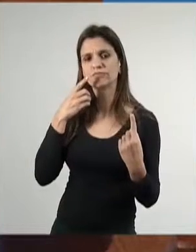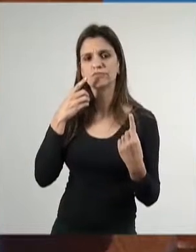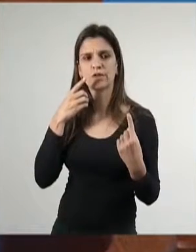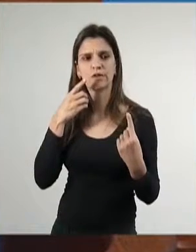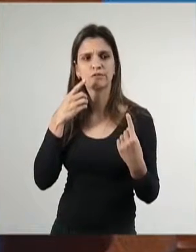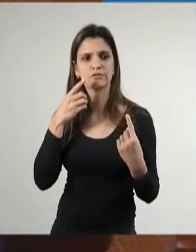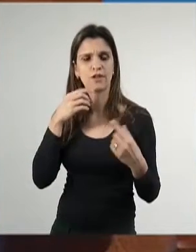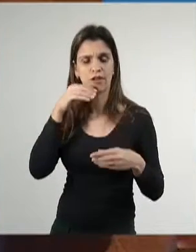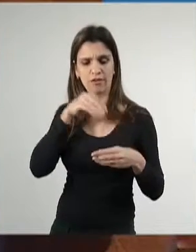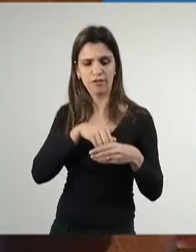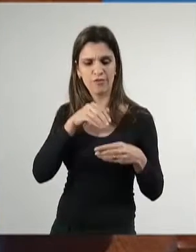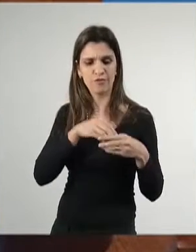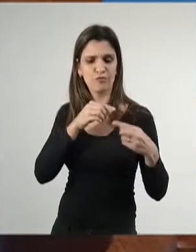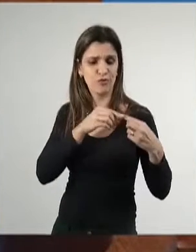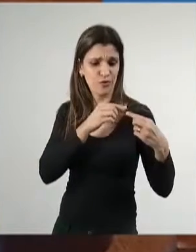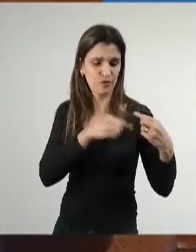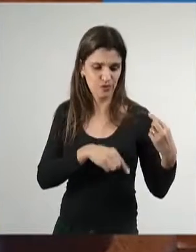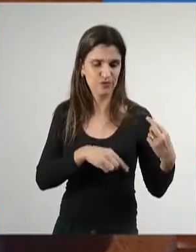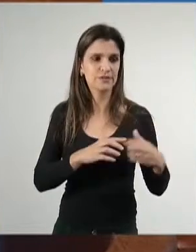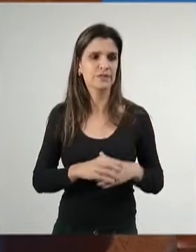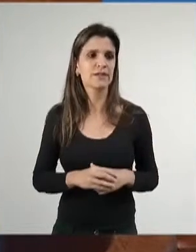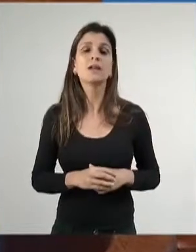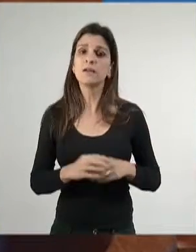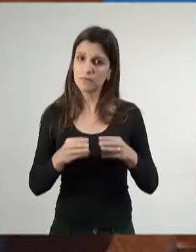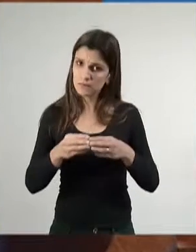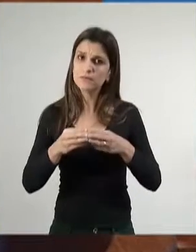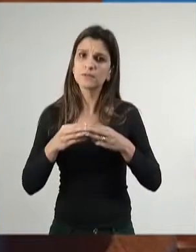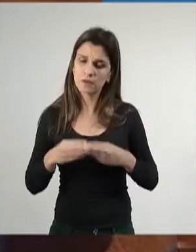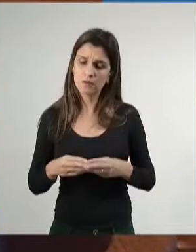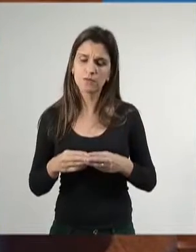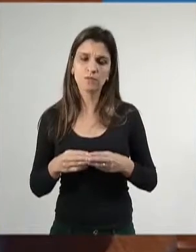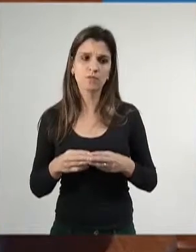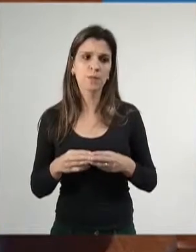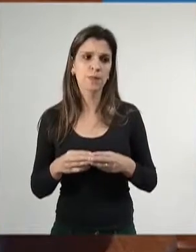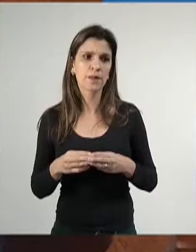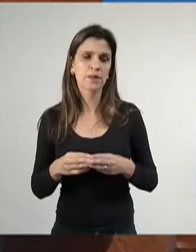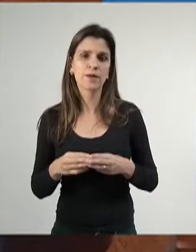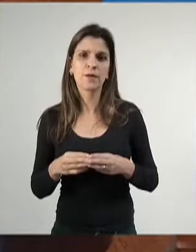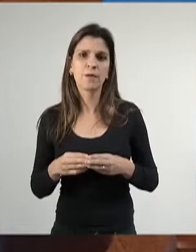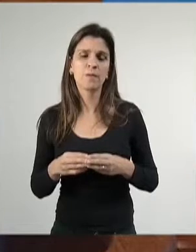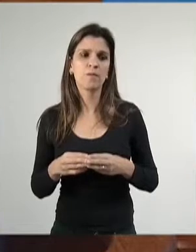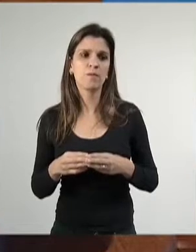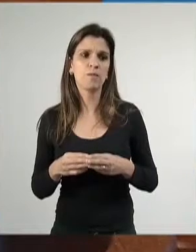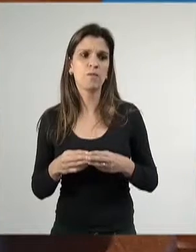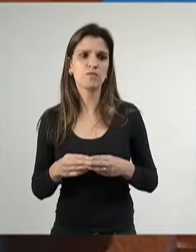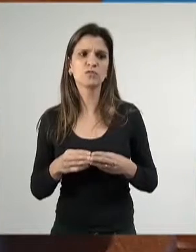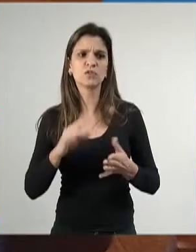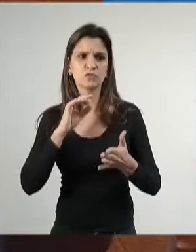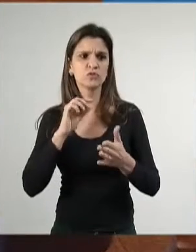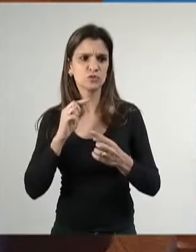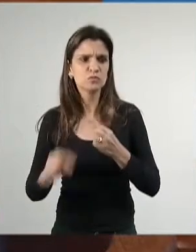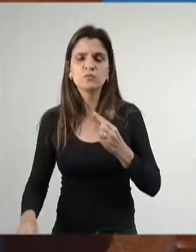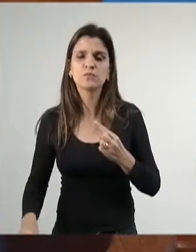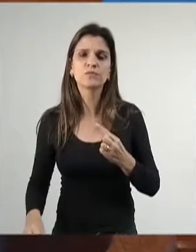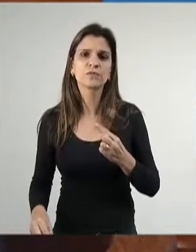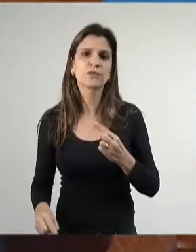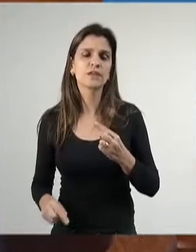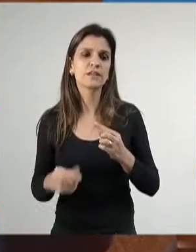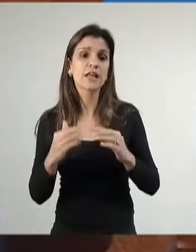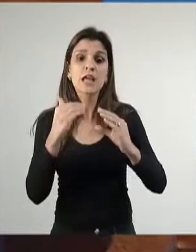e eu fiz questão que a cópia dessa moção fosse enviada à bancada federal de Mato Grosso do Sul, 8 deputados federais e 3